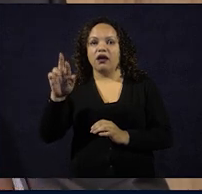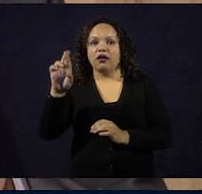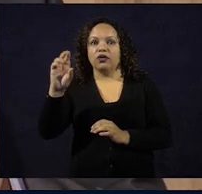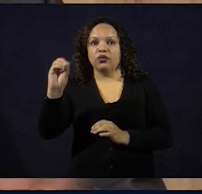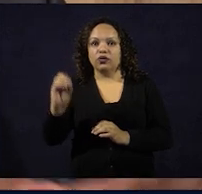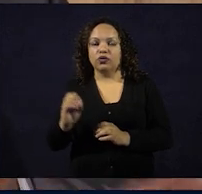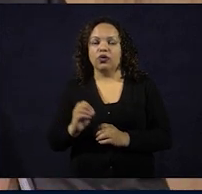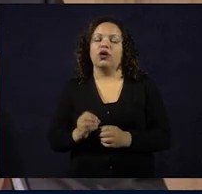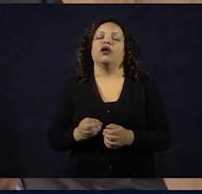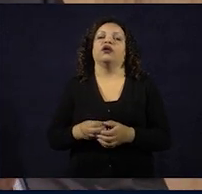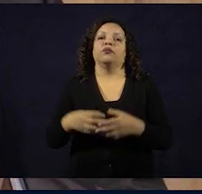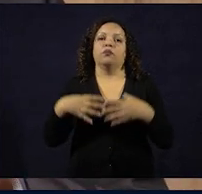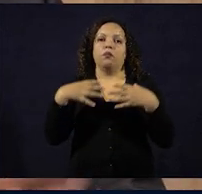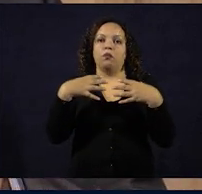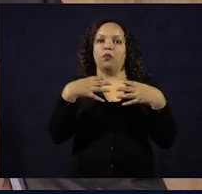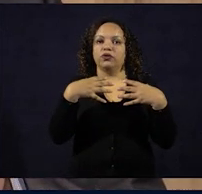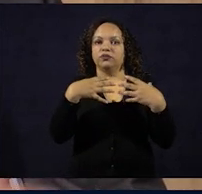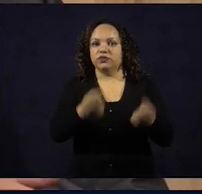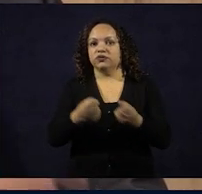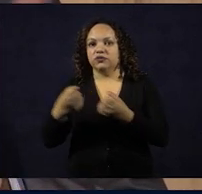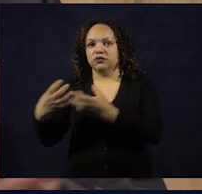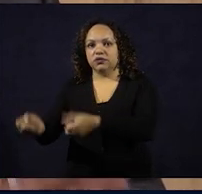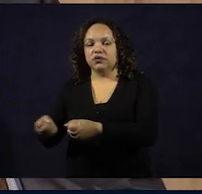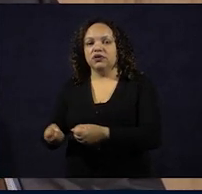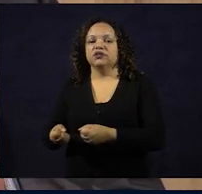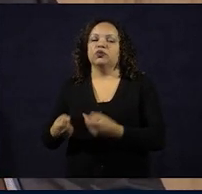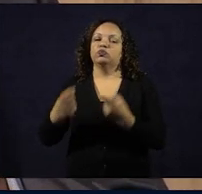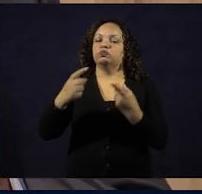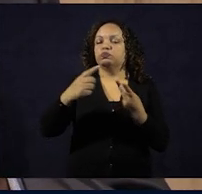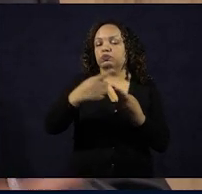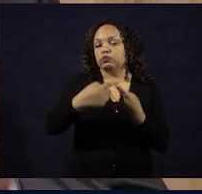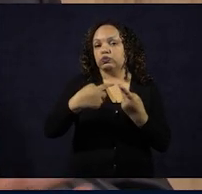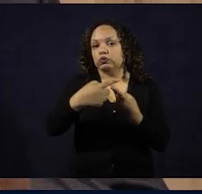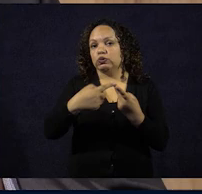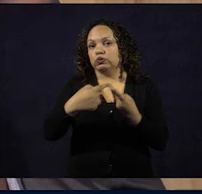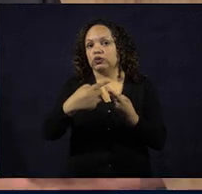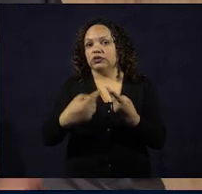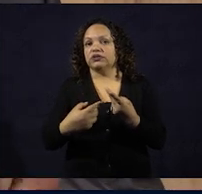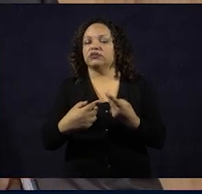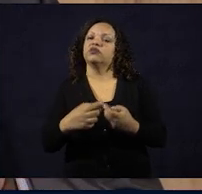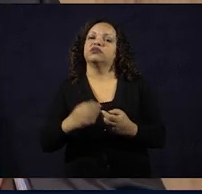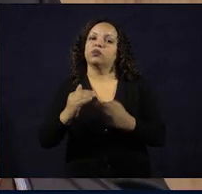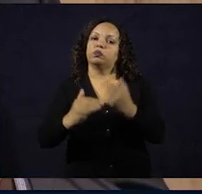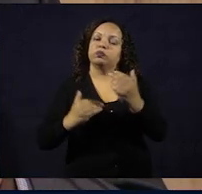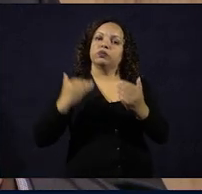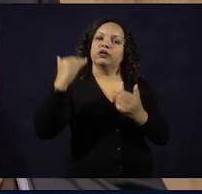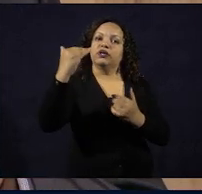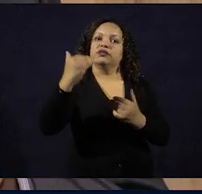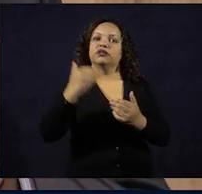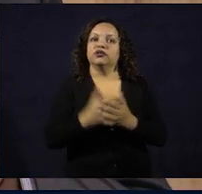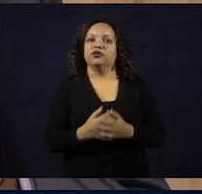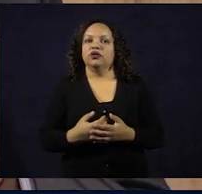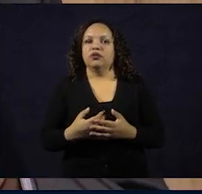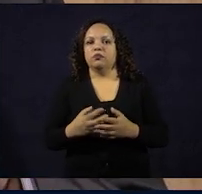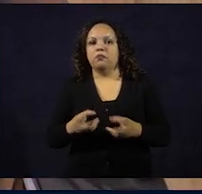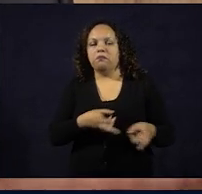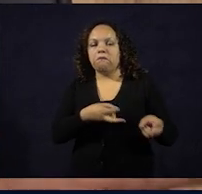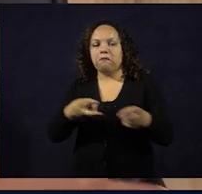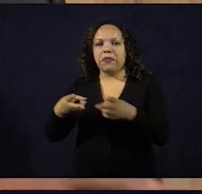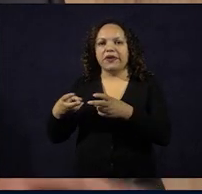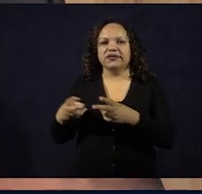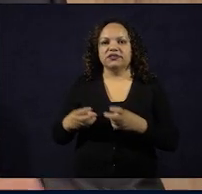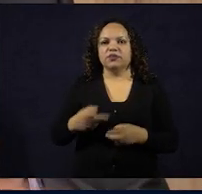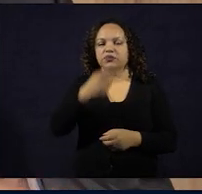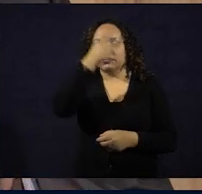recurso Acho que são duas opções que estão crescendo muito e você vê essa vontade do da